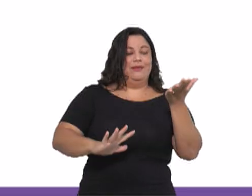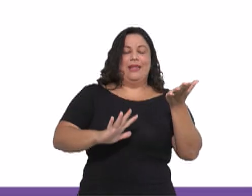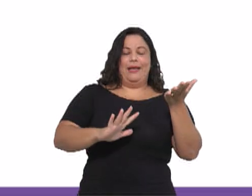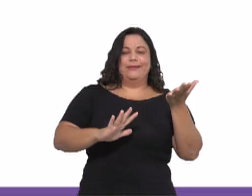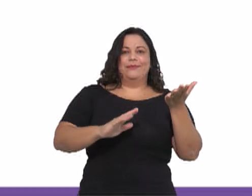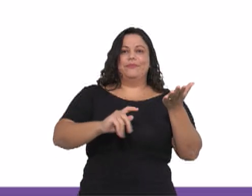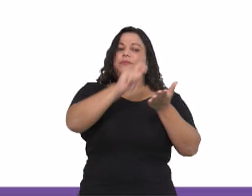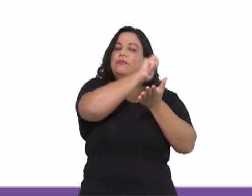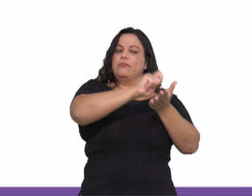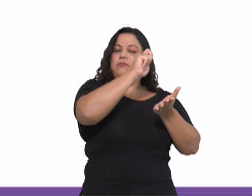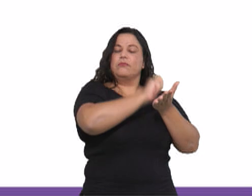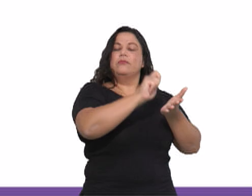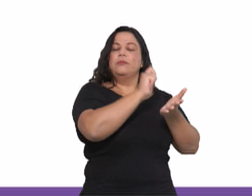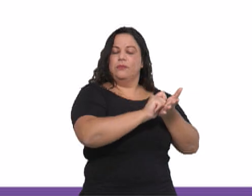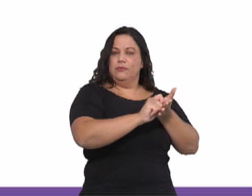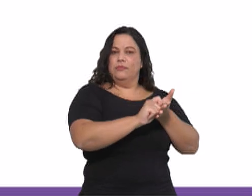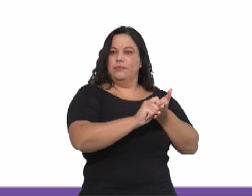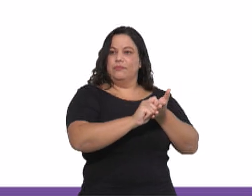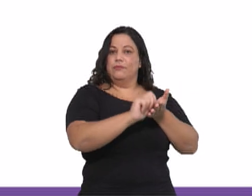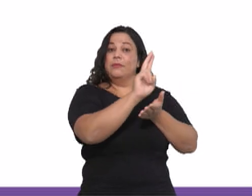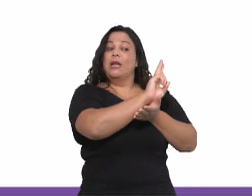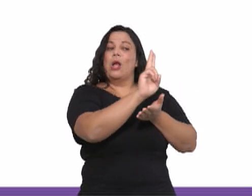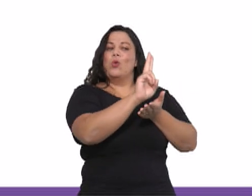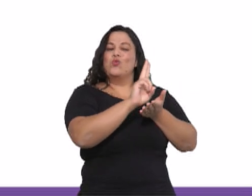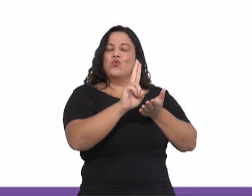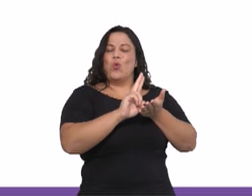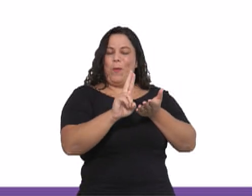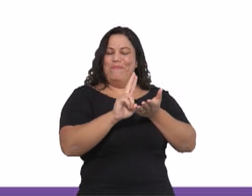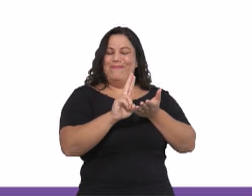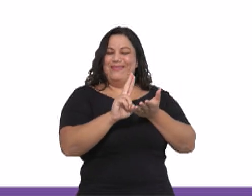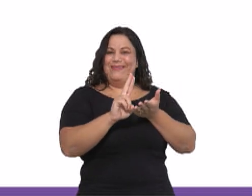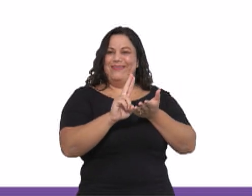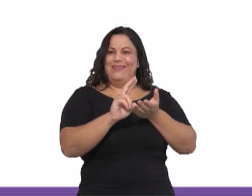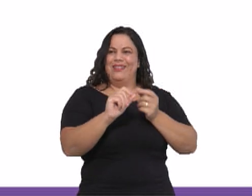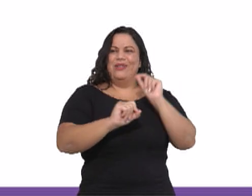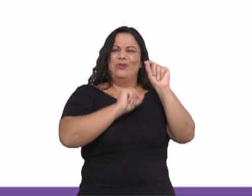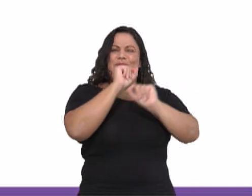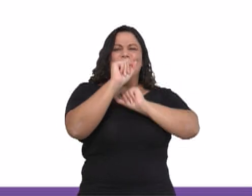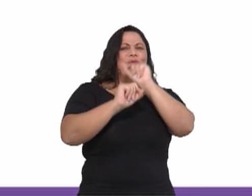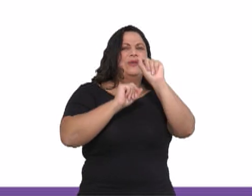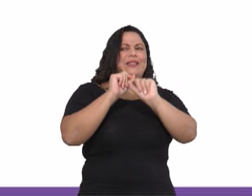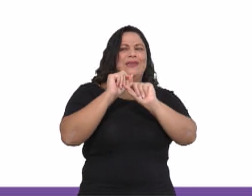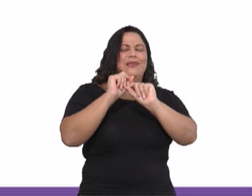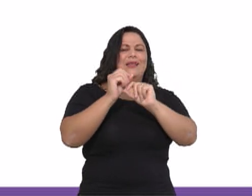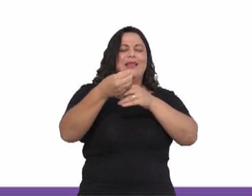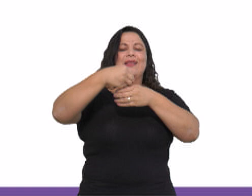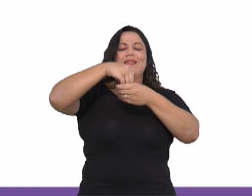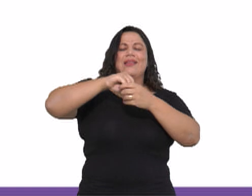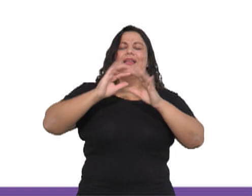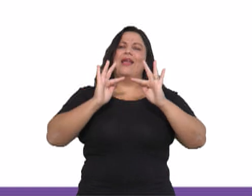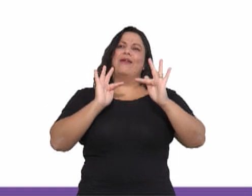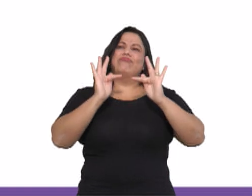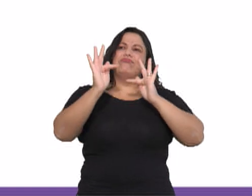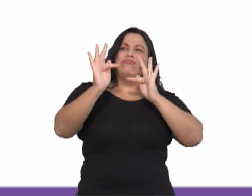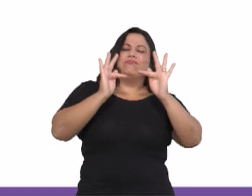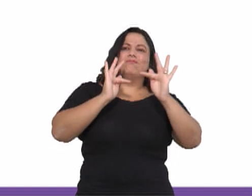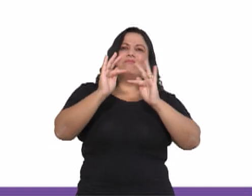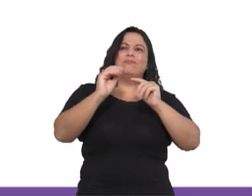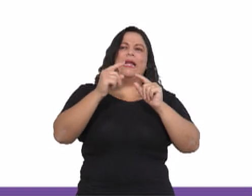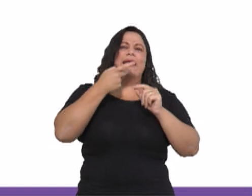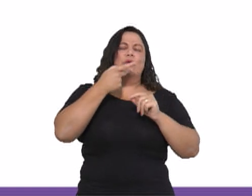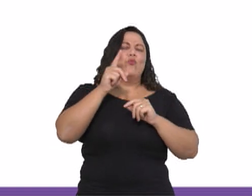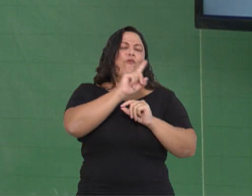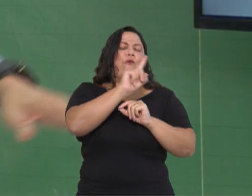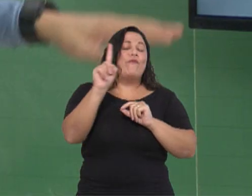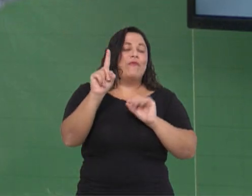seu caderno o nome de figuras do folclore brasileiro. Pense aí, vai escrevendo. Figuras do folclore. Eu não vou falar nenhuma